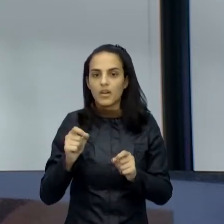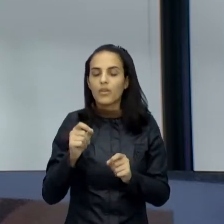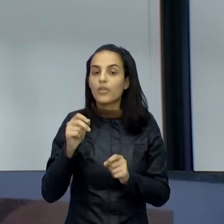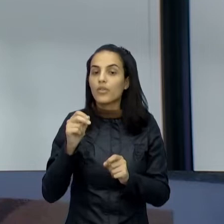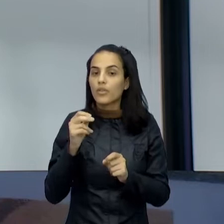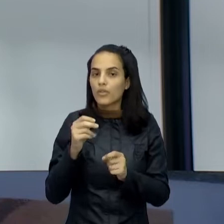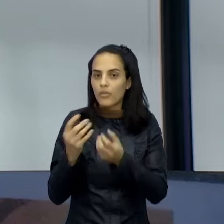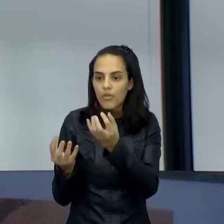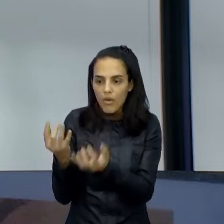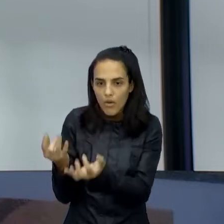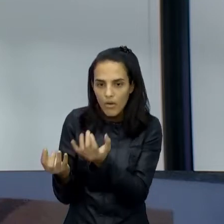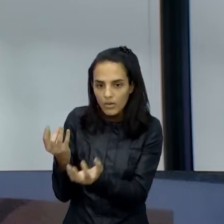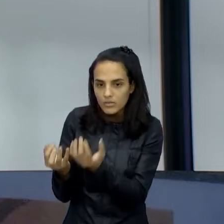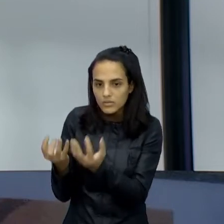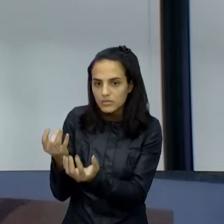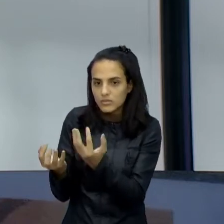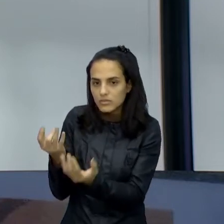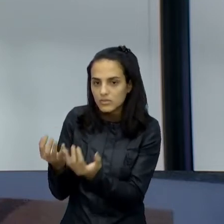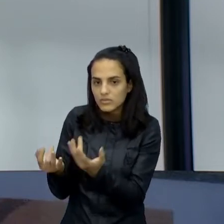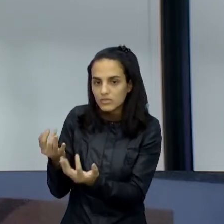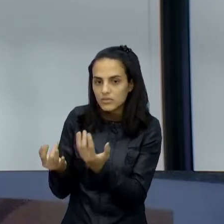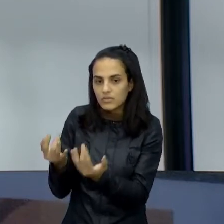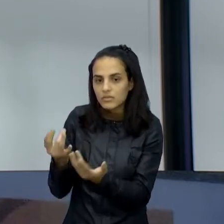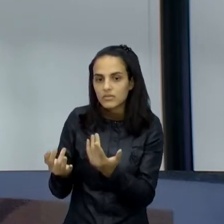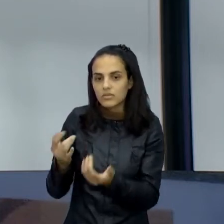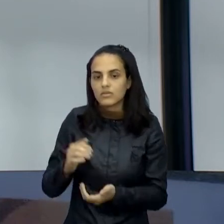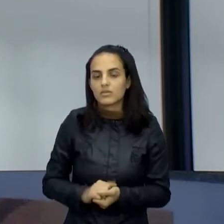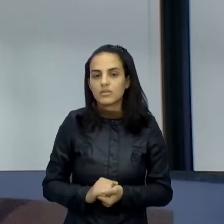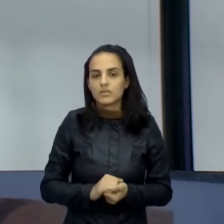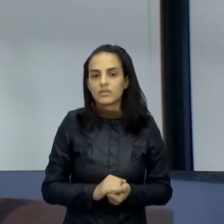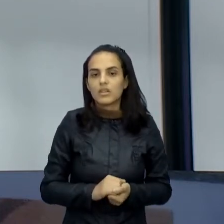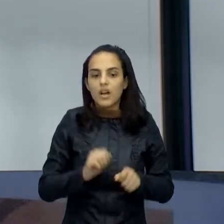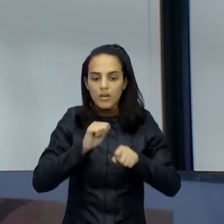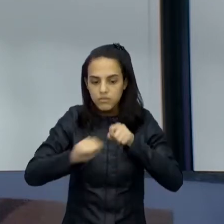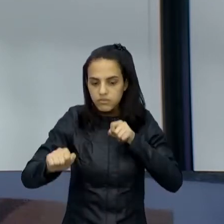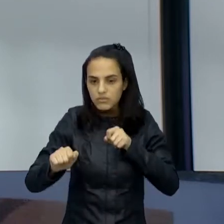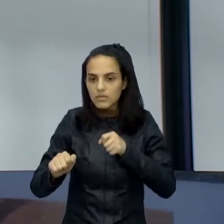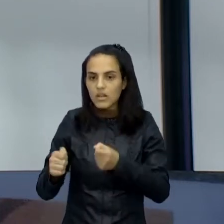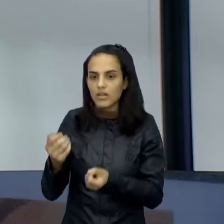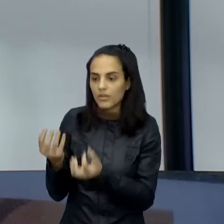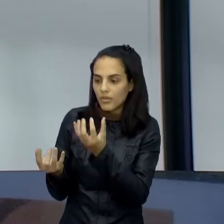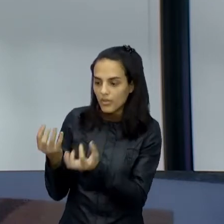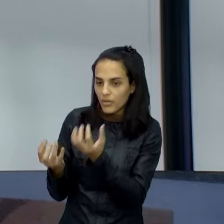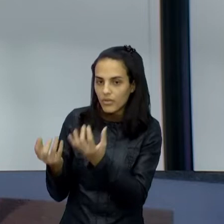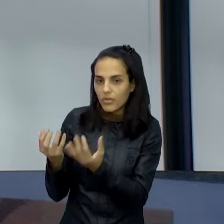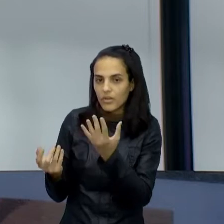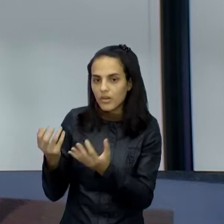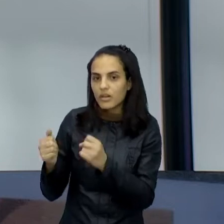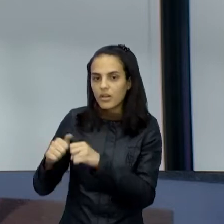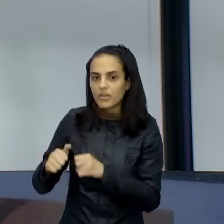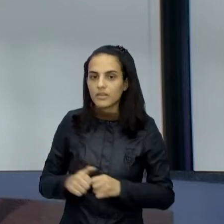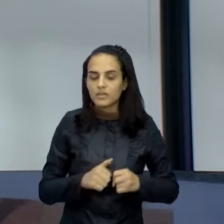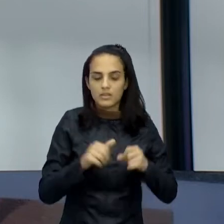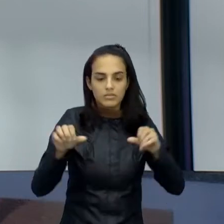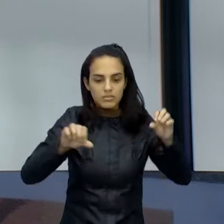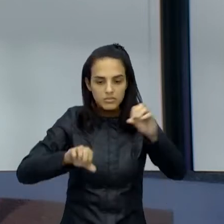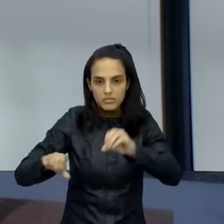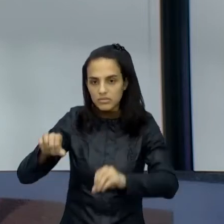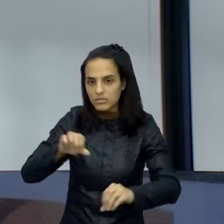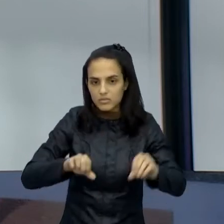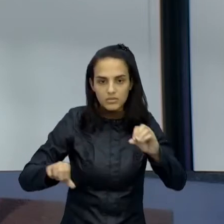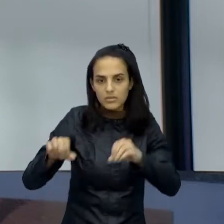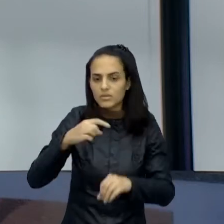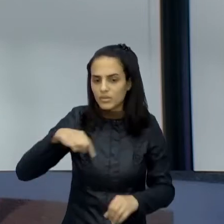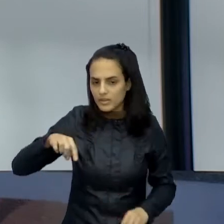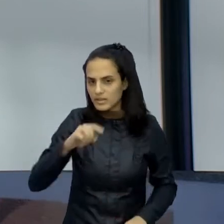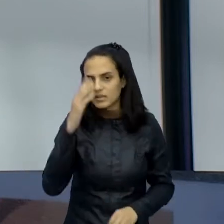né, nesse combustível, vou ligar uma faísca, vai entrar em combustão, fazer uma reação química. A combustão a gente